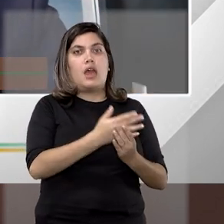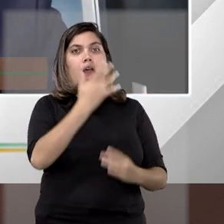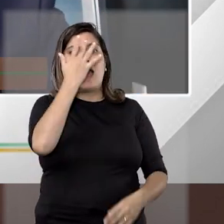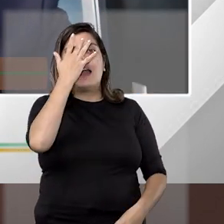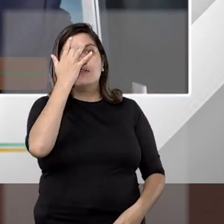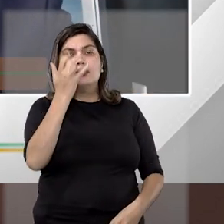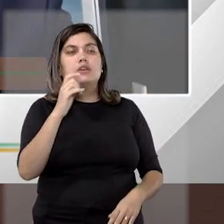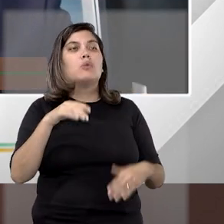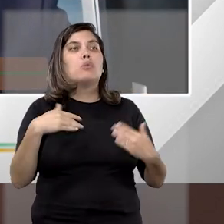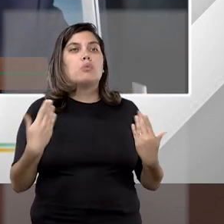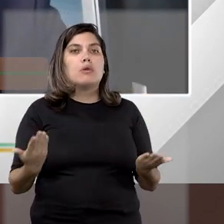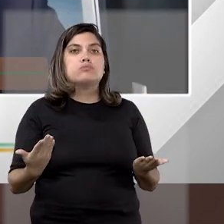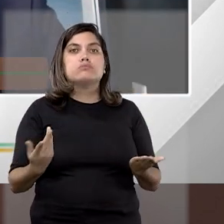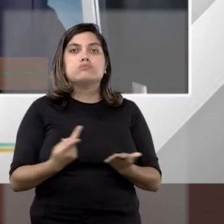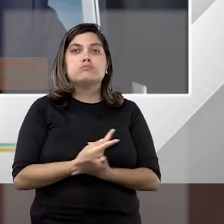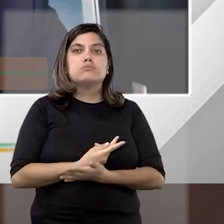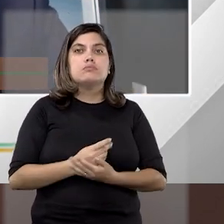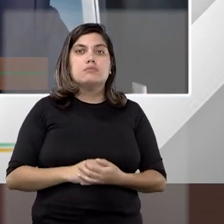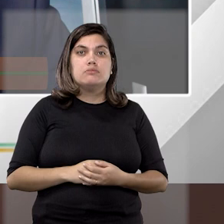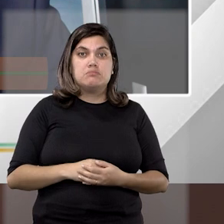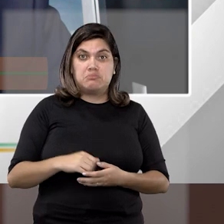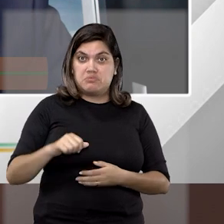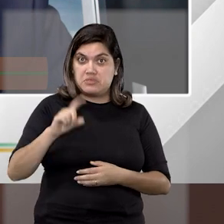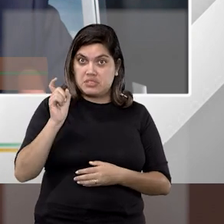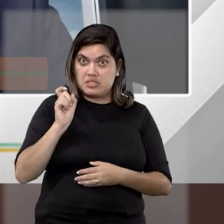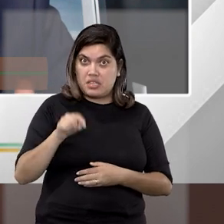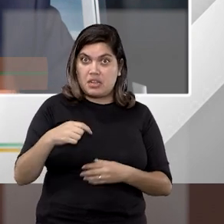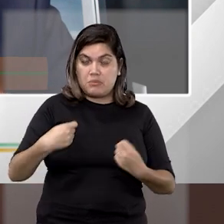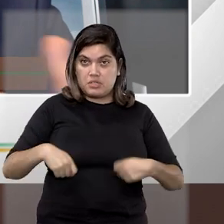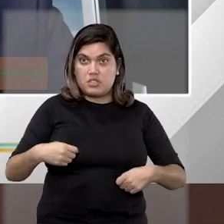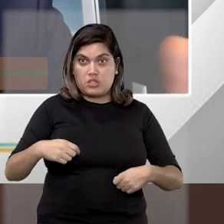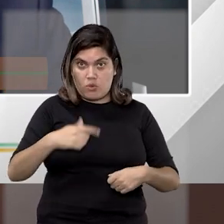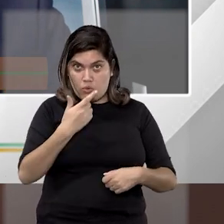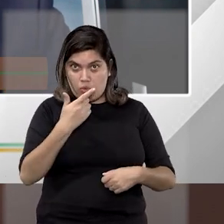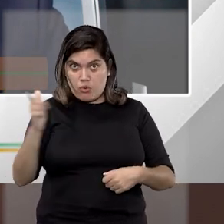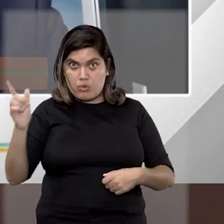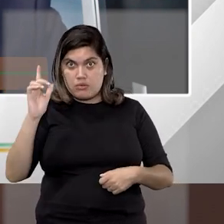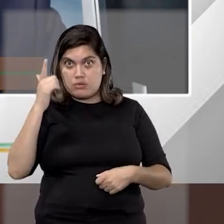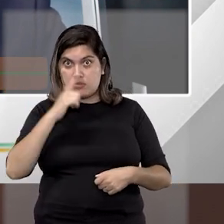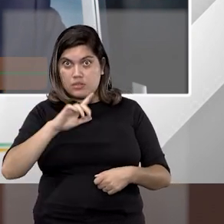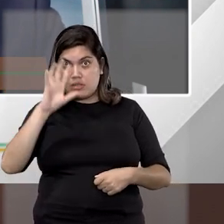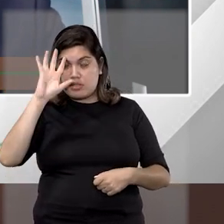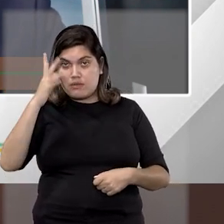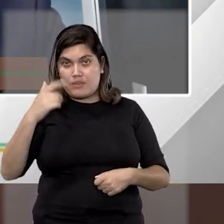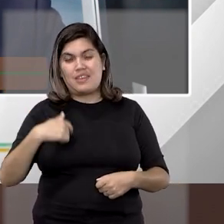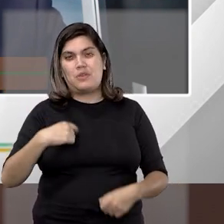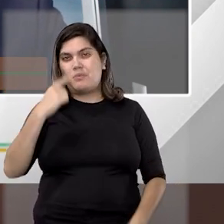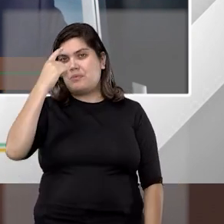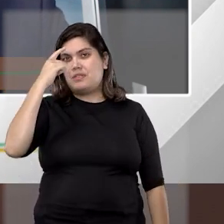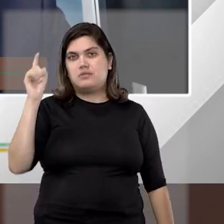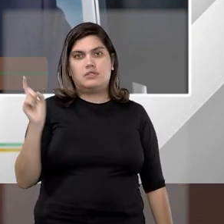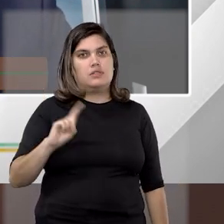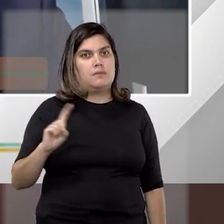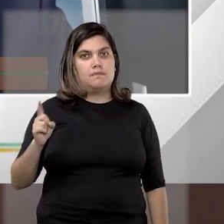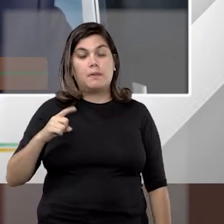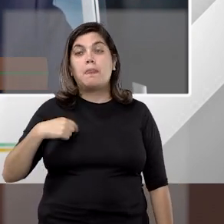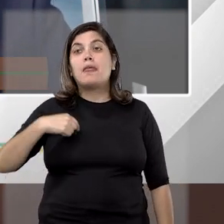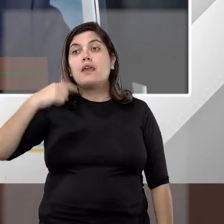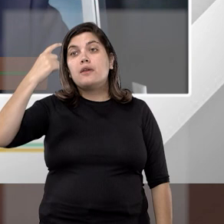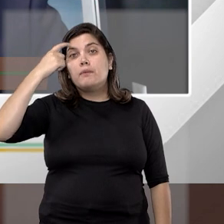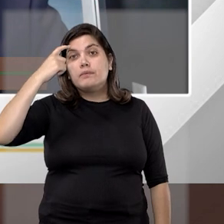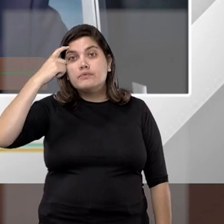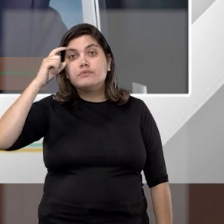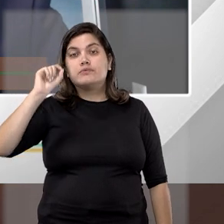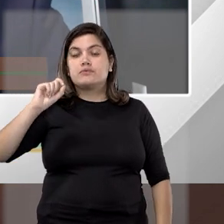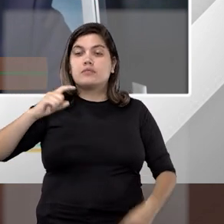caso neste processo E amanhã o próximo caso Hum será que precisa de um outro processo para resolver eu penso que não